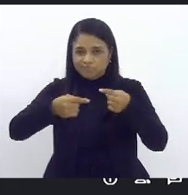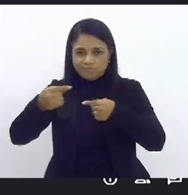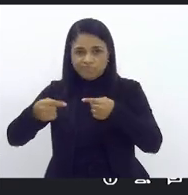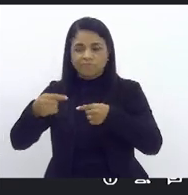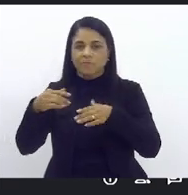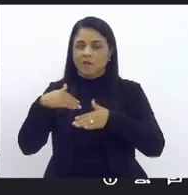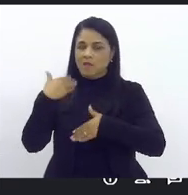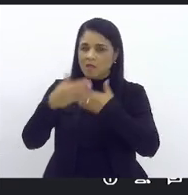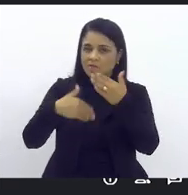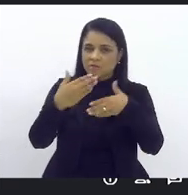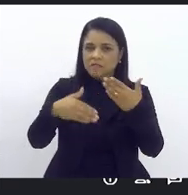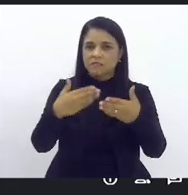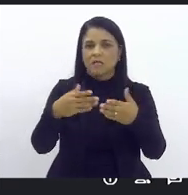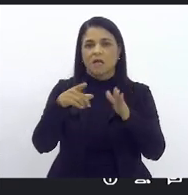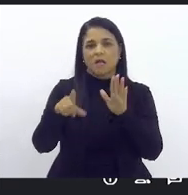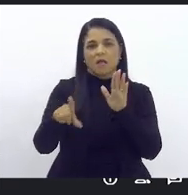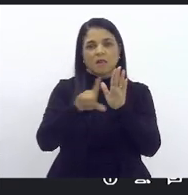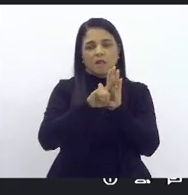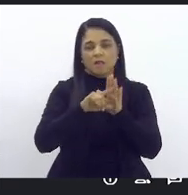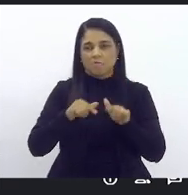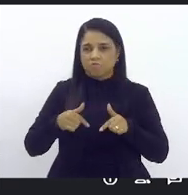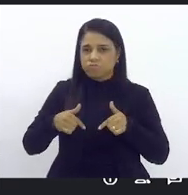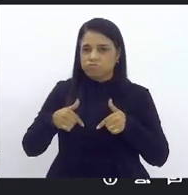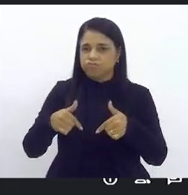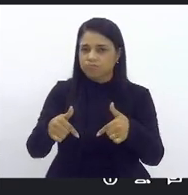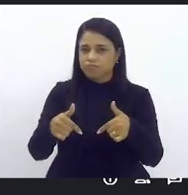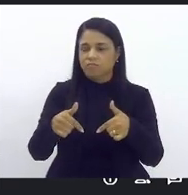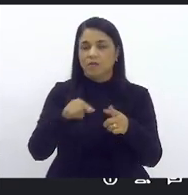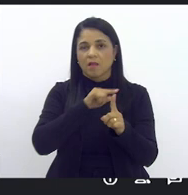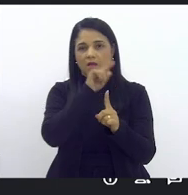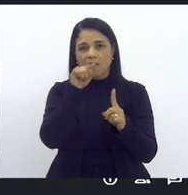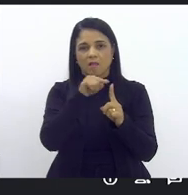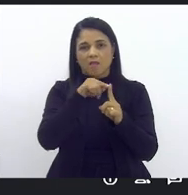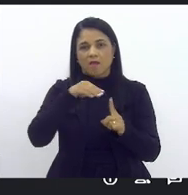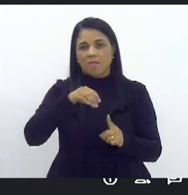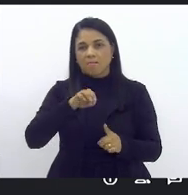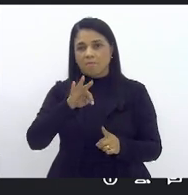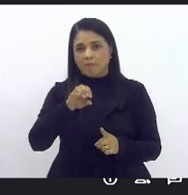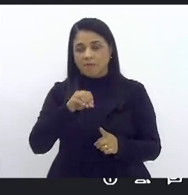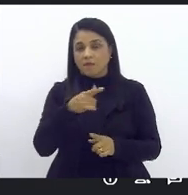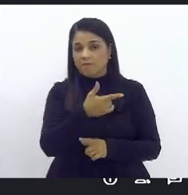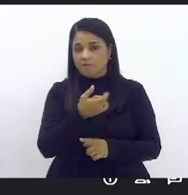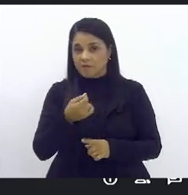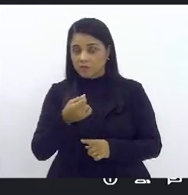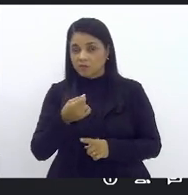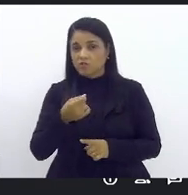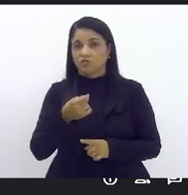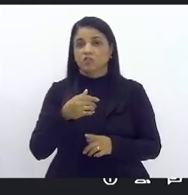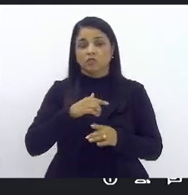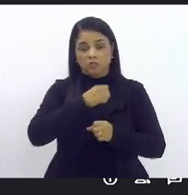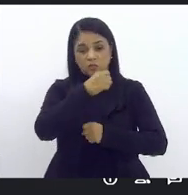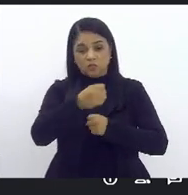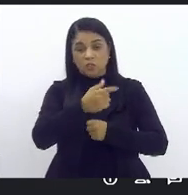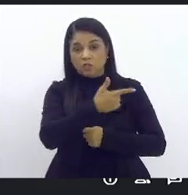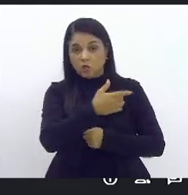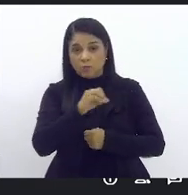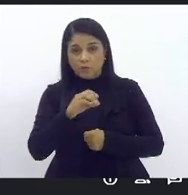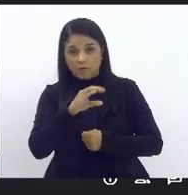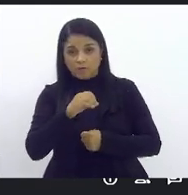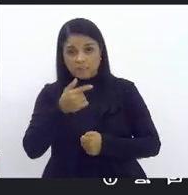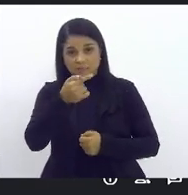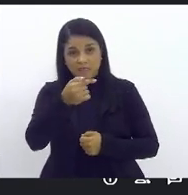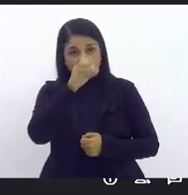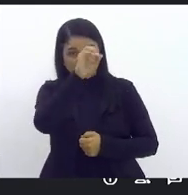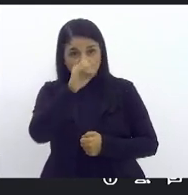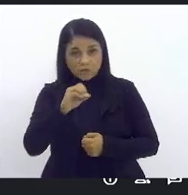avançar e aplicar as leis que nós conquistamos. A meta 20 do PNE dizia que em 2020 deveríamos aplicar 7% do